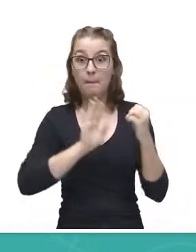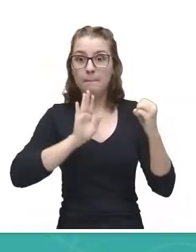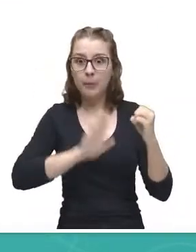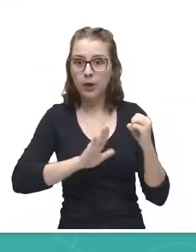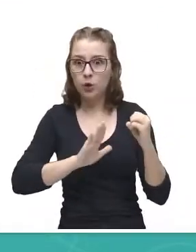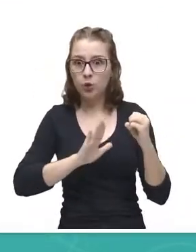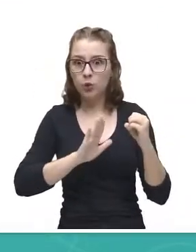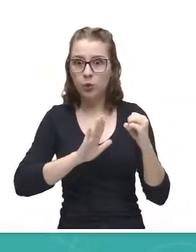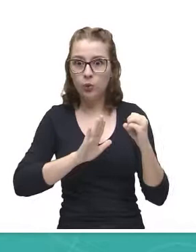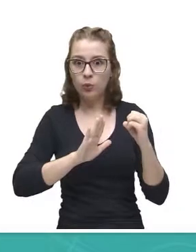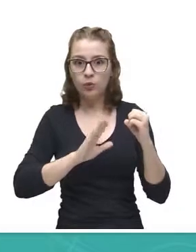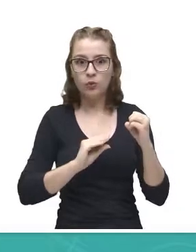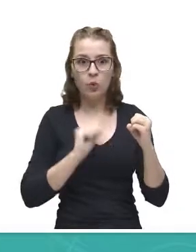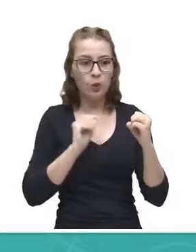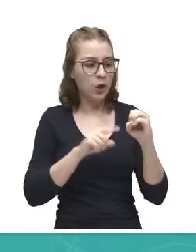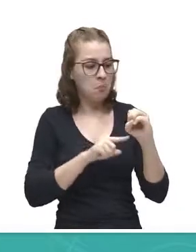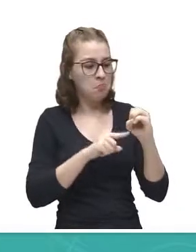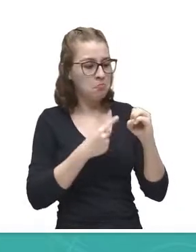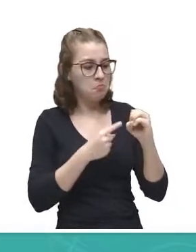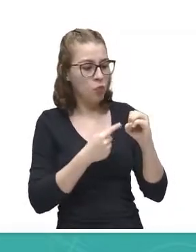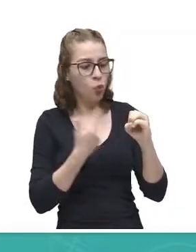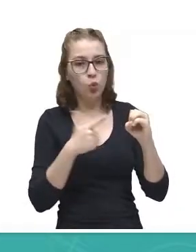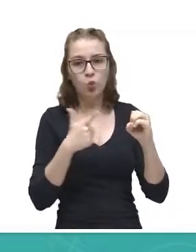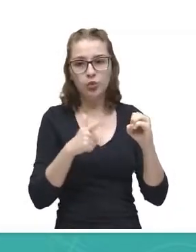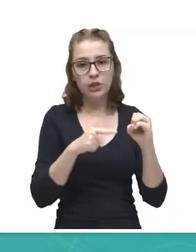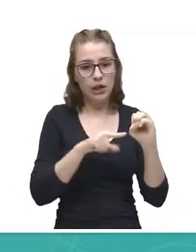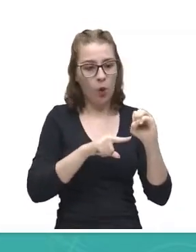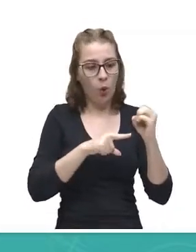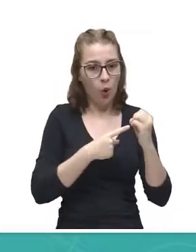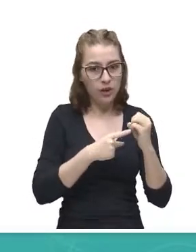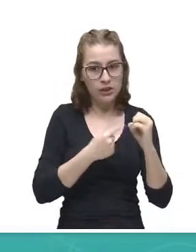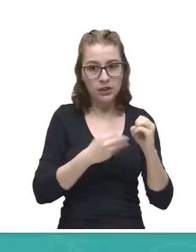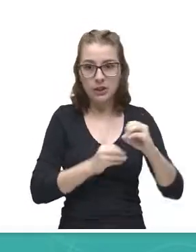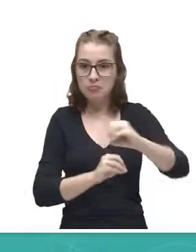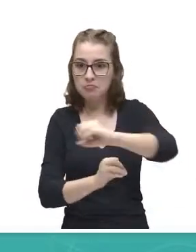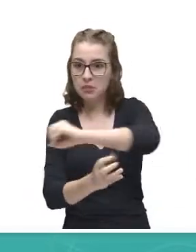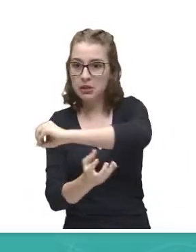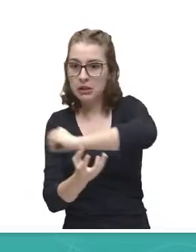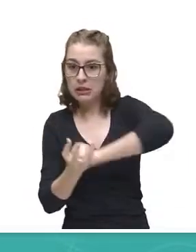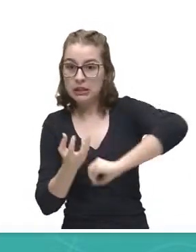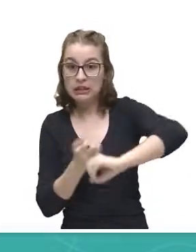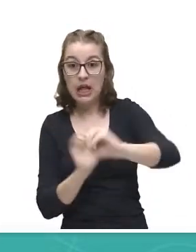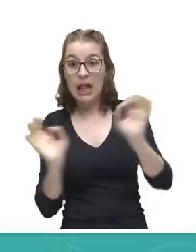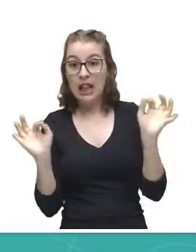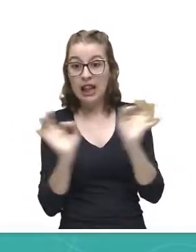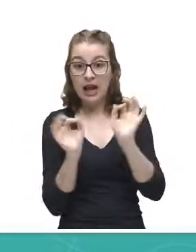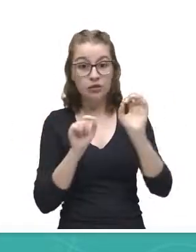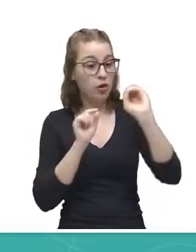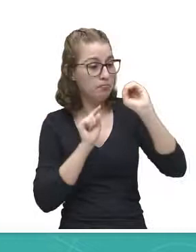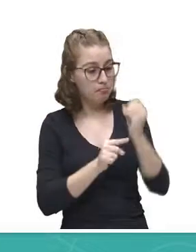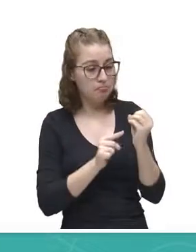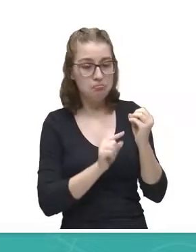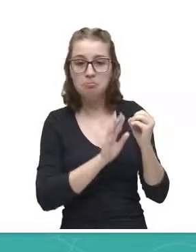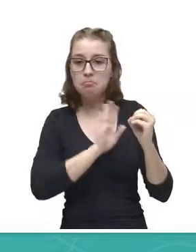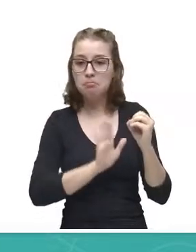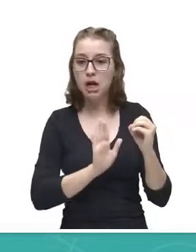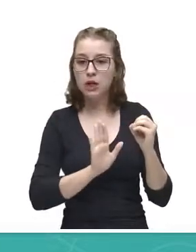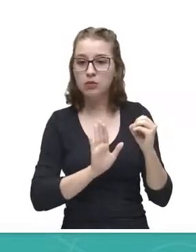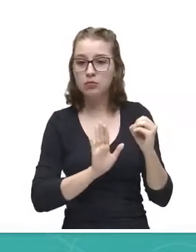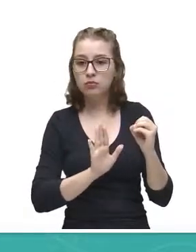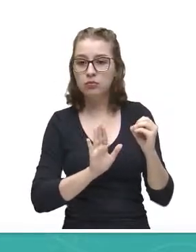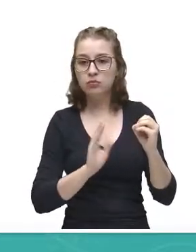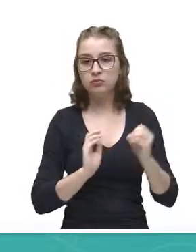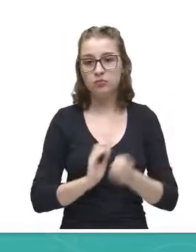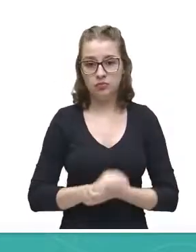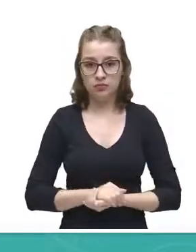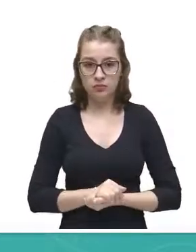girar, se ela não realizasse nenhum movimento de translação, nenhum movimento de rotação, né? Que é esse movimento girando no seu